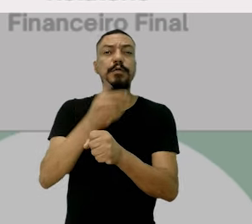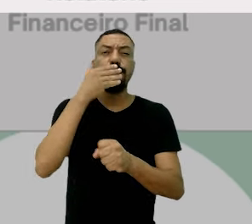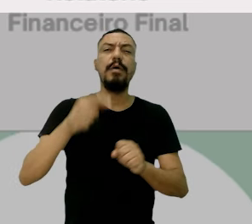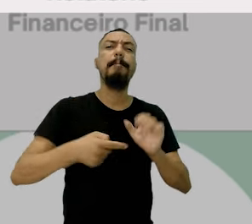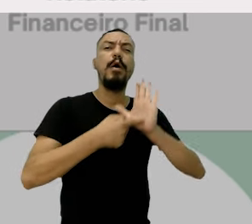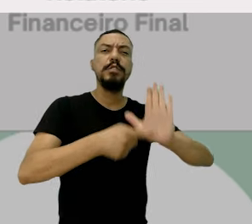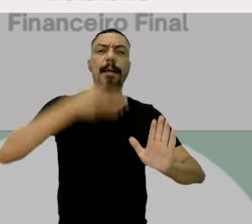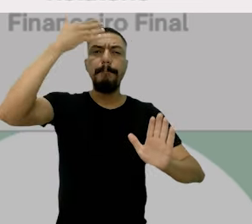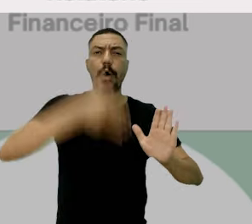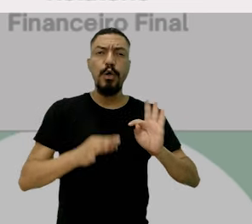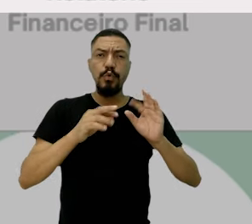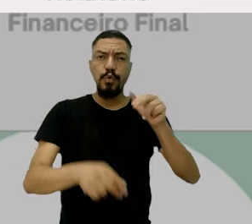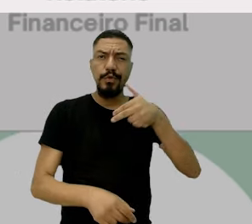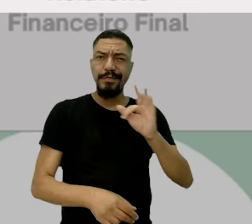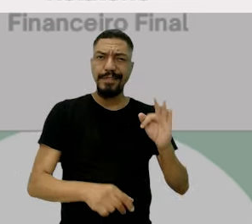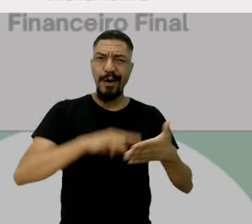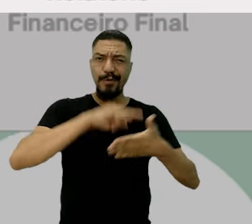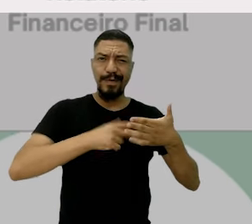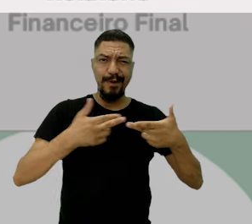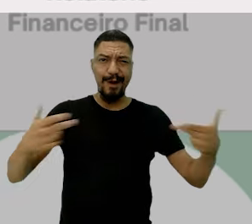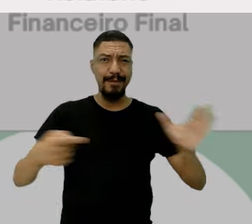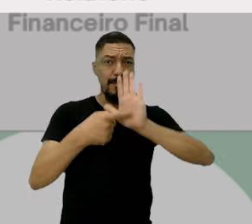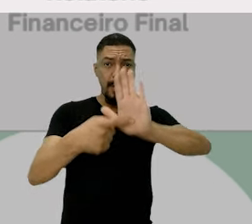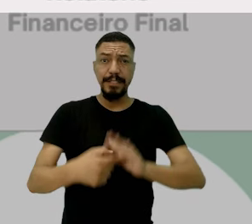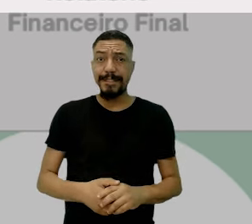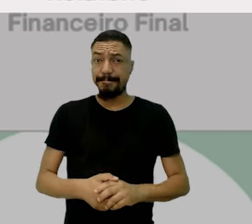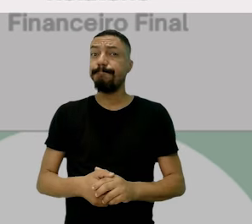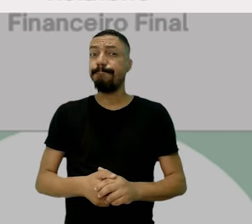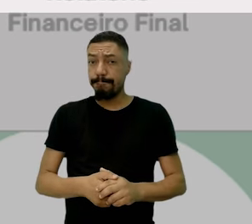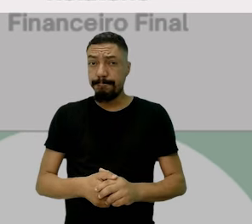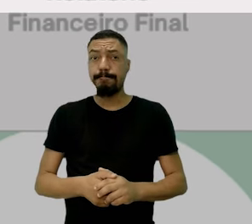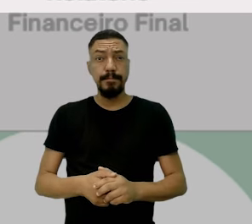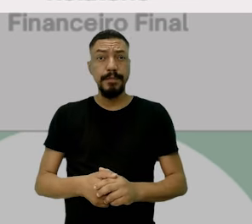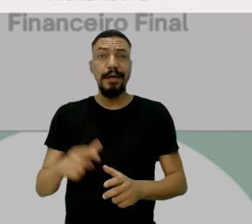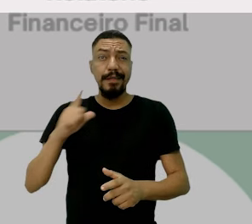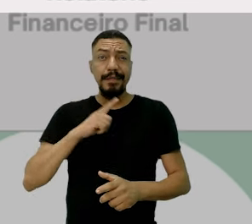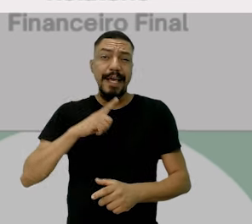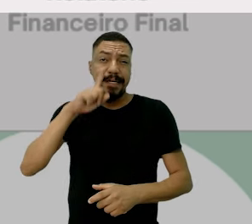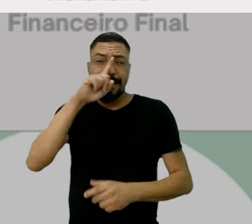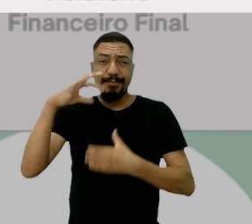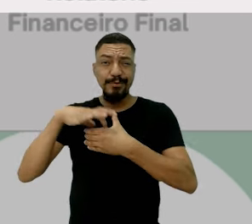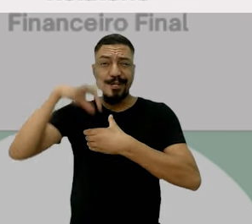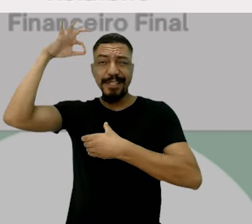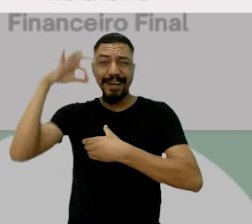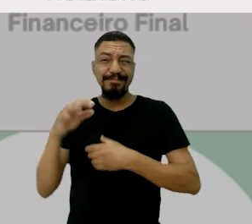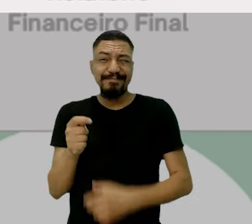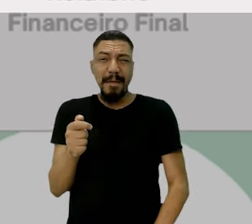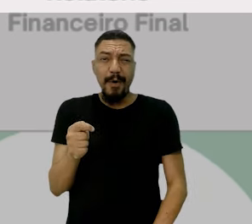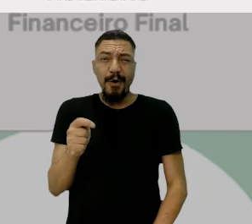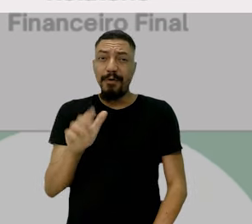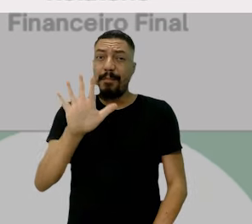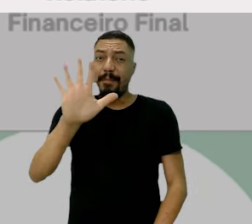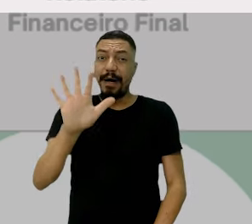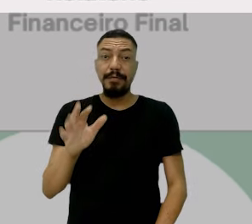que apresentar todos os seus documentos fiscais. Como eu sempre digo, a chance de ser sorteada é muito baixa,